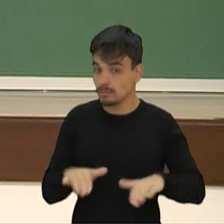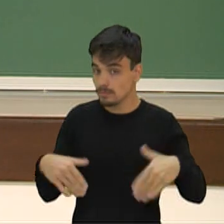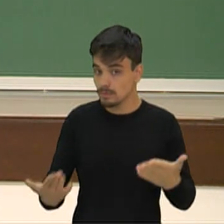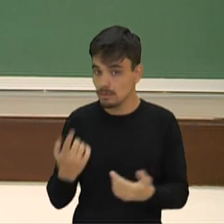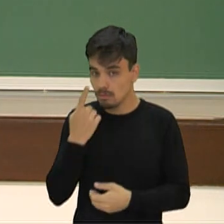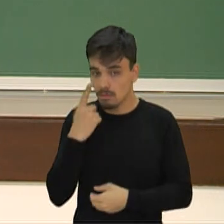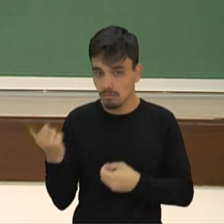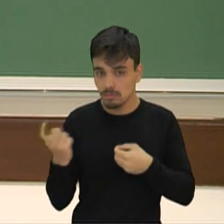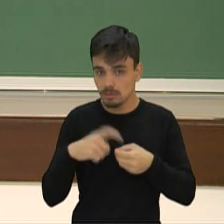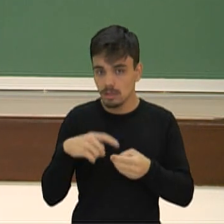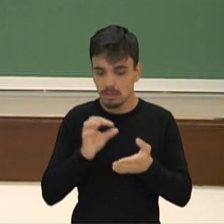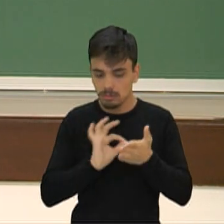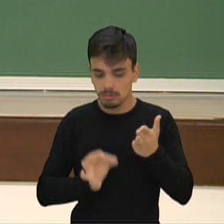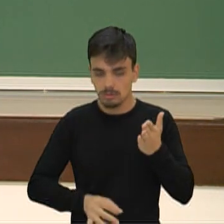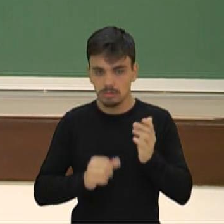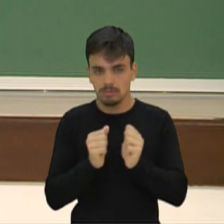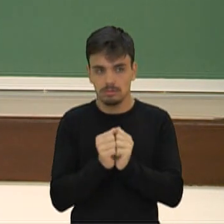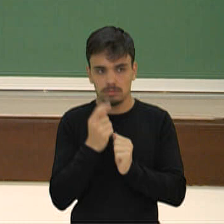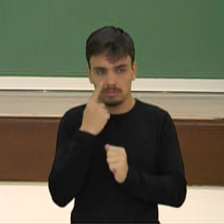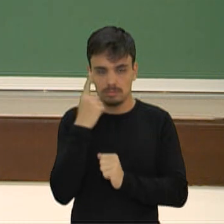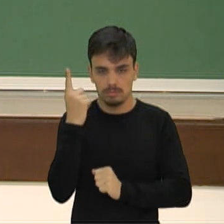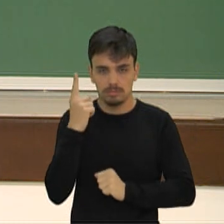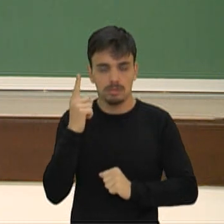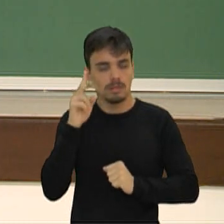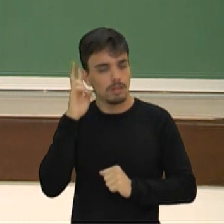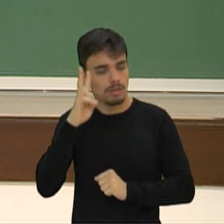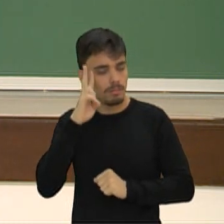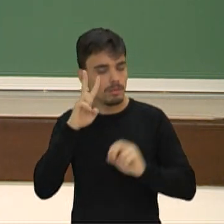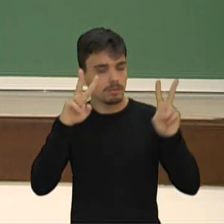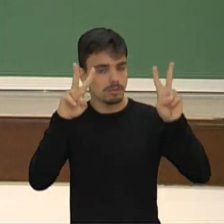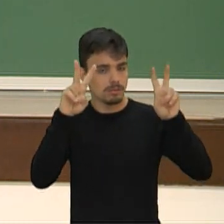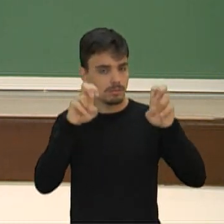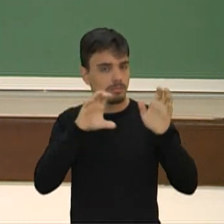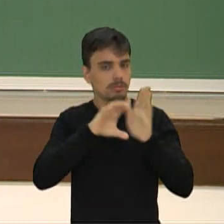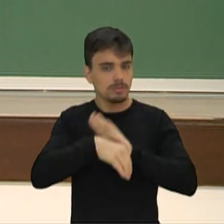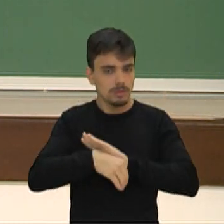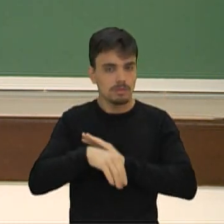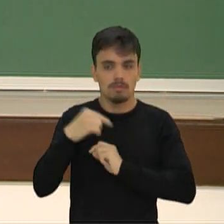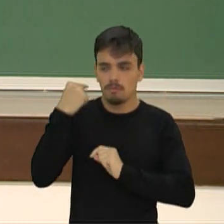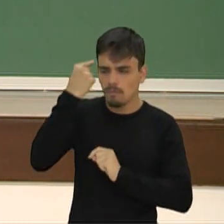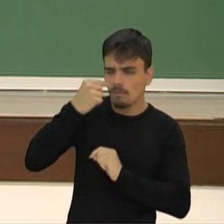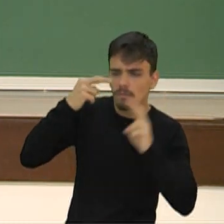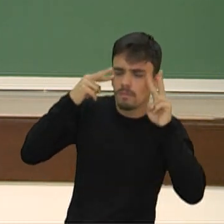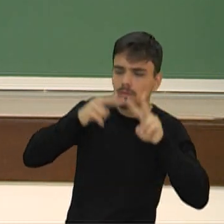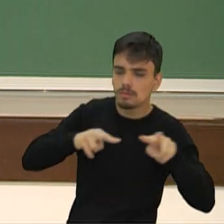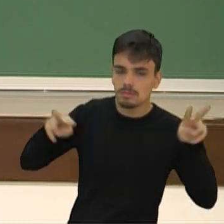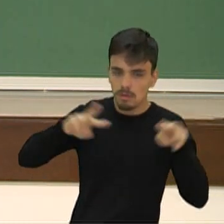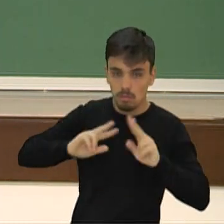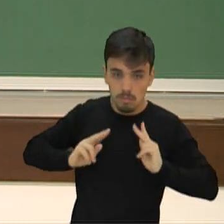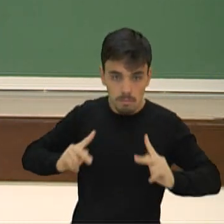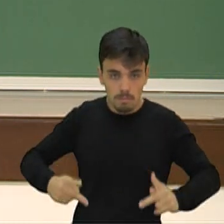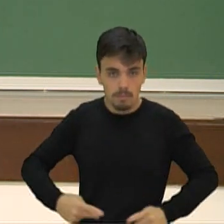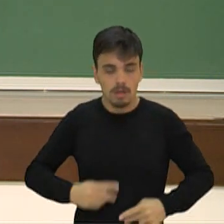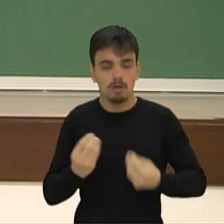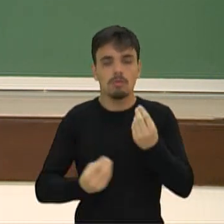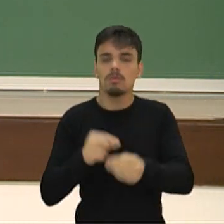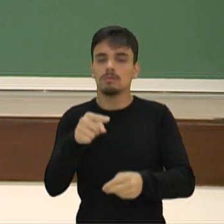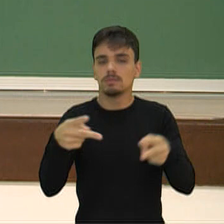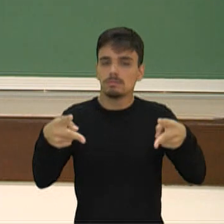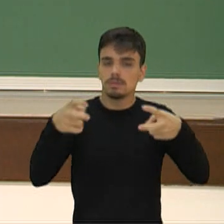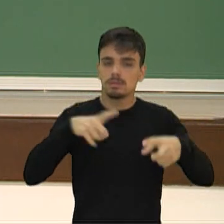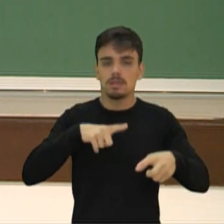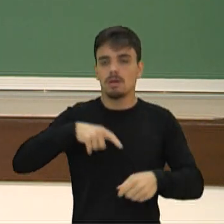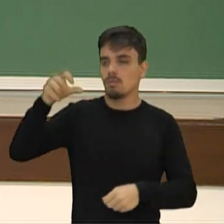Vamos lá então, prezados alunos, para a gente relembrar os conceitos da visão humana. A forma que você vai ter de observação, você vai ter ali os